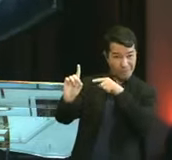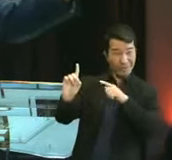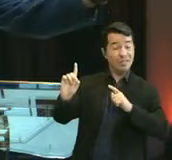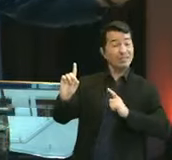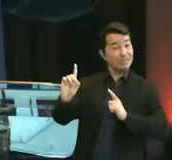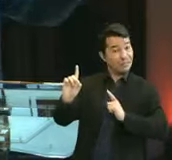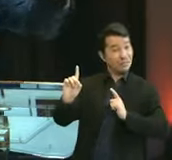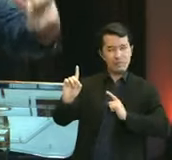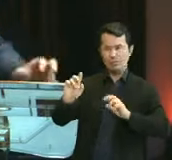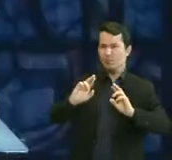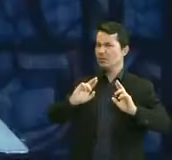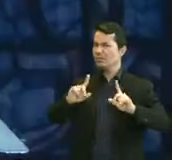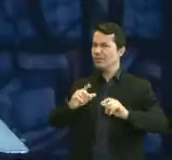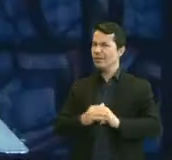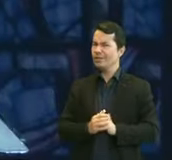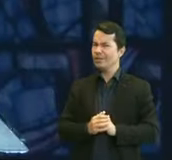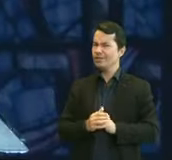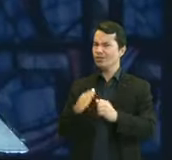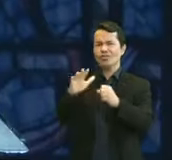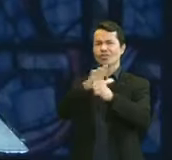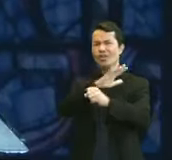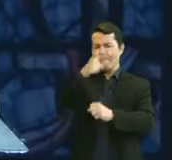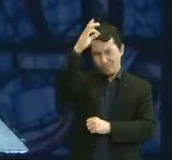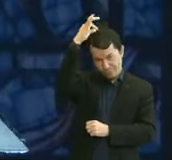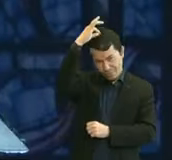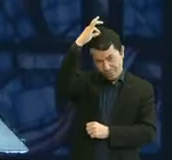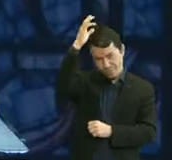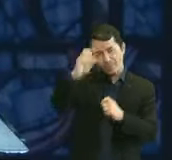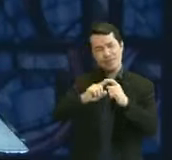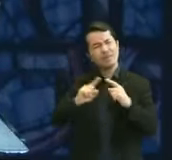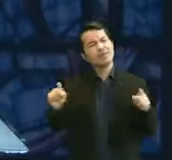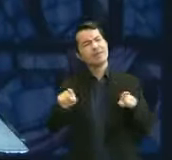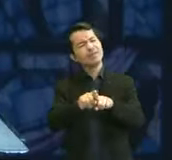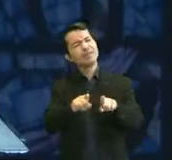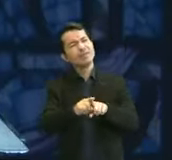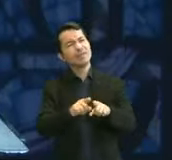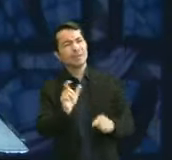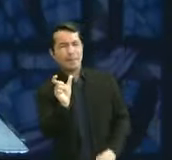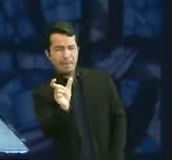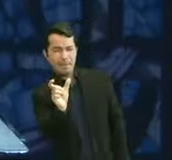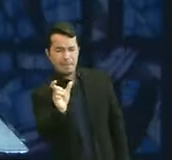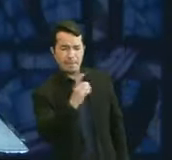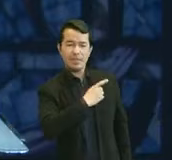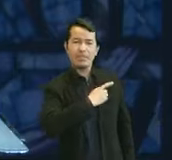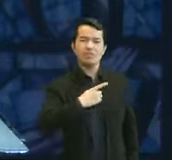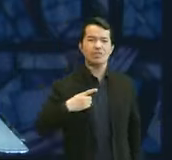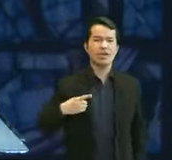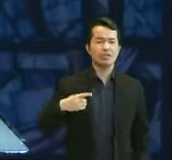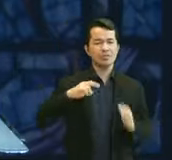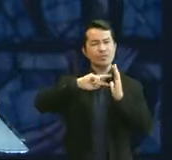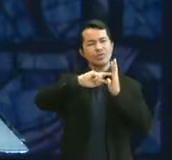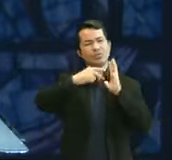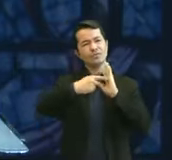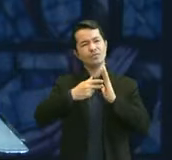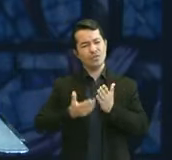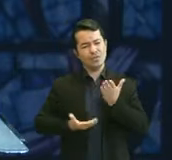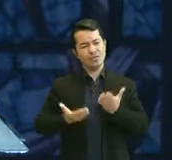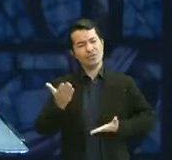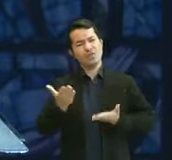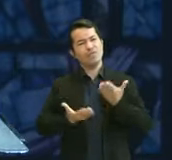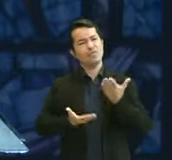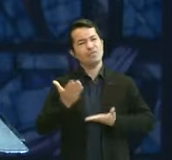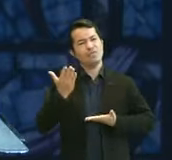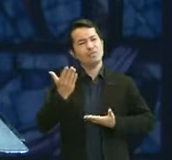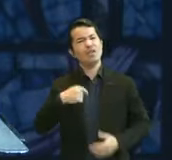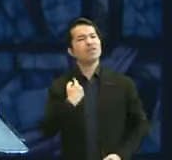diácono significa servo, e muitas vezes queremos servir às